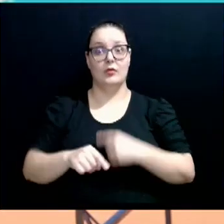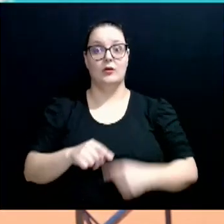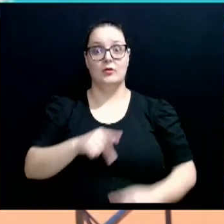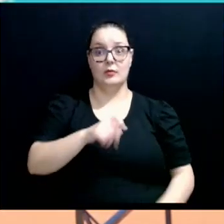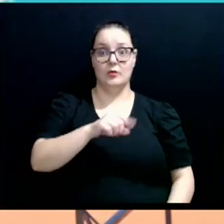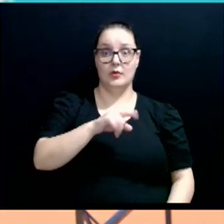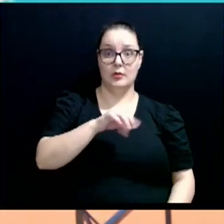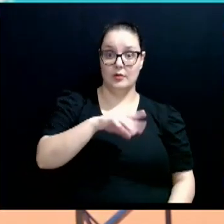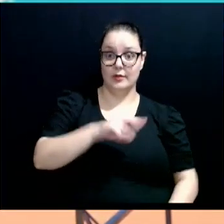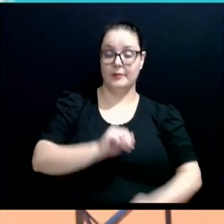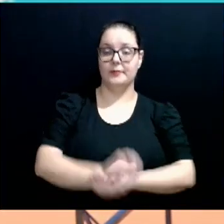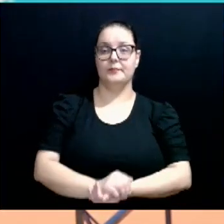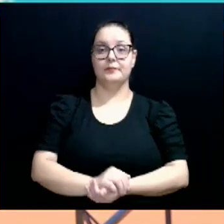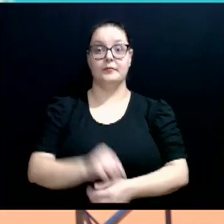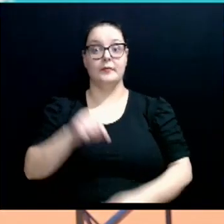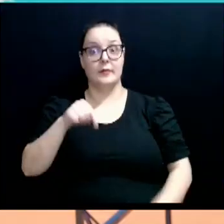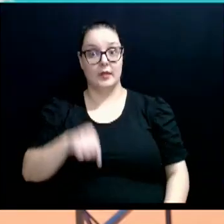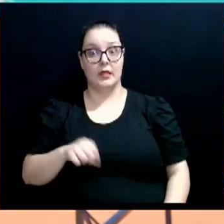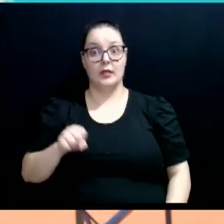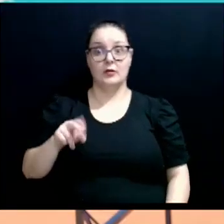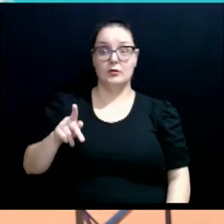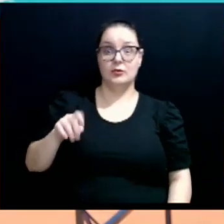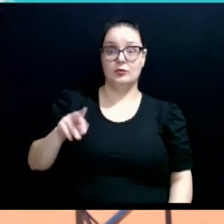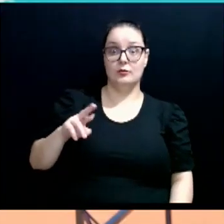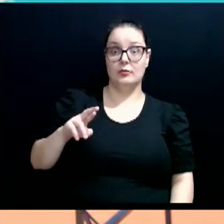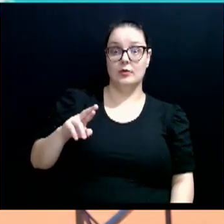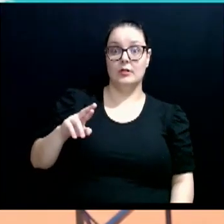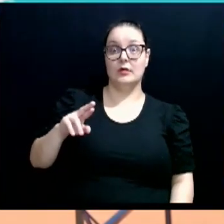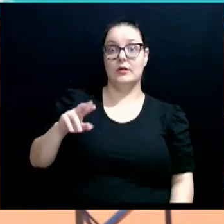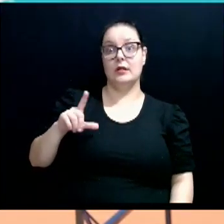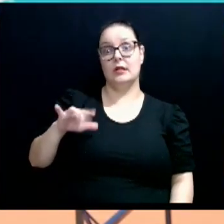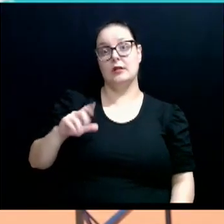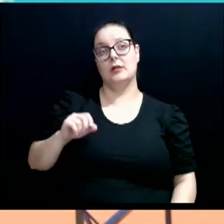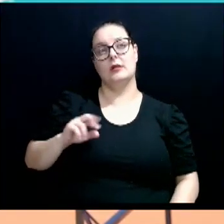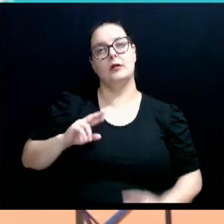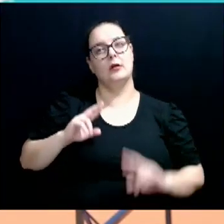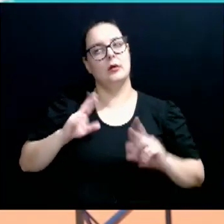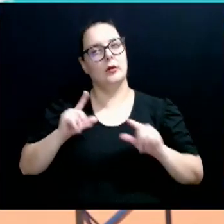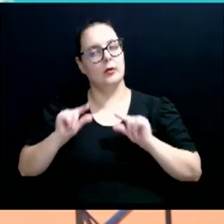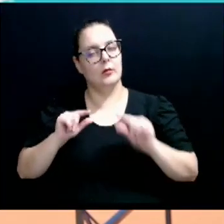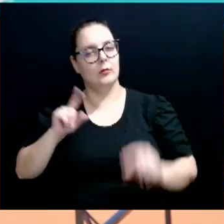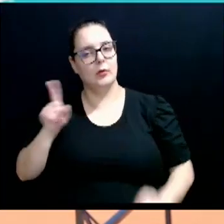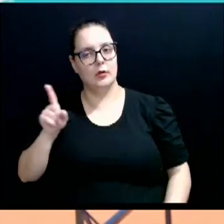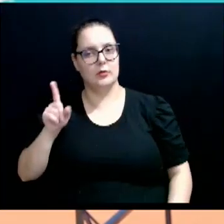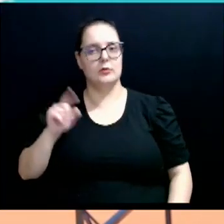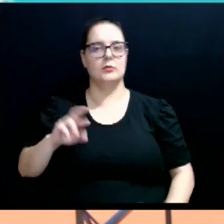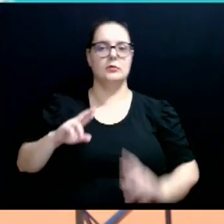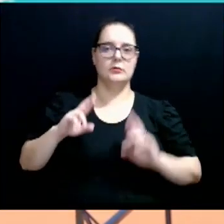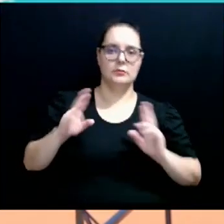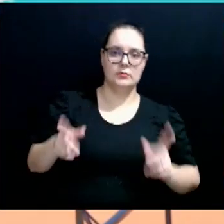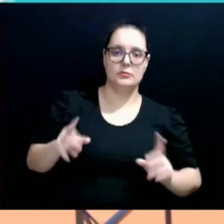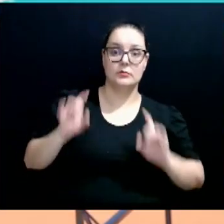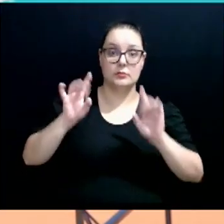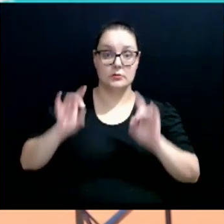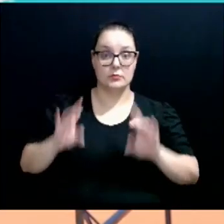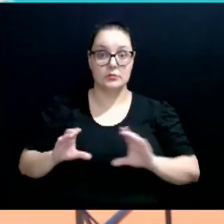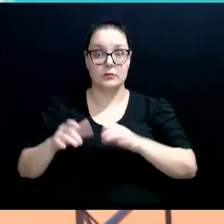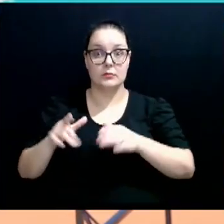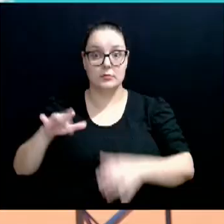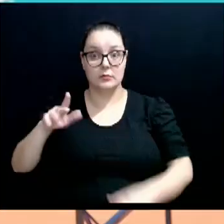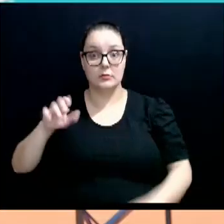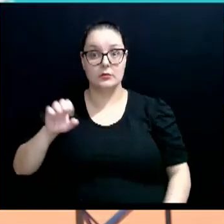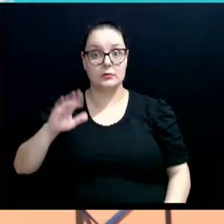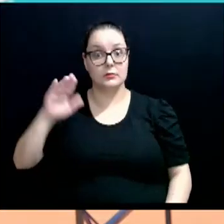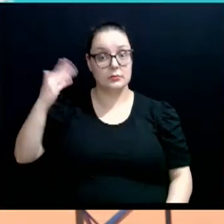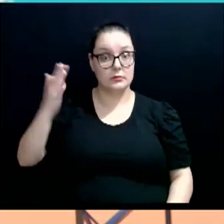aqui na nossa Superliga o estilo de jogo é um pouco diferente lá do de fora, né? Principalmente dos clubes lá de fora, mas eu acho que